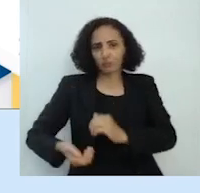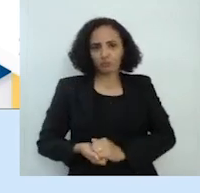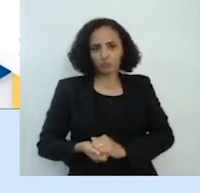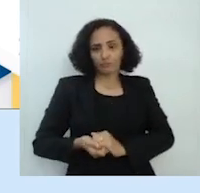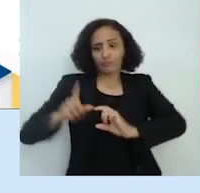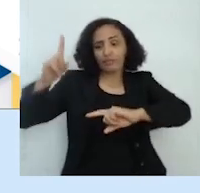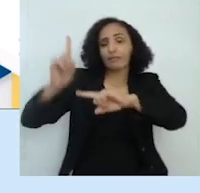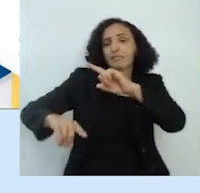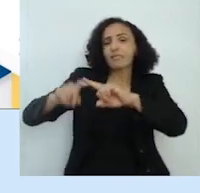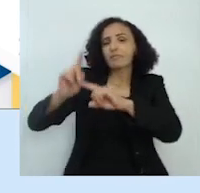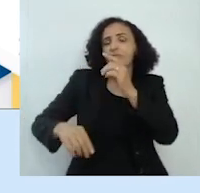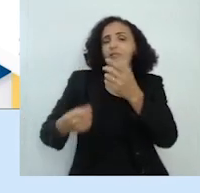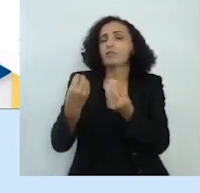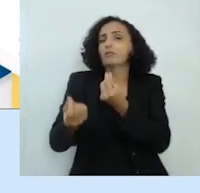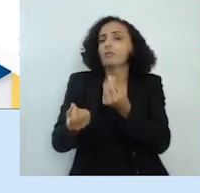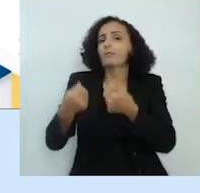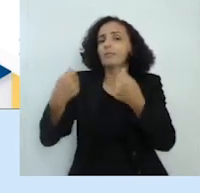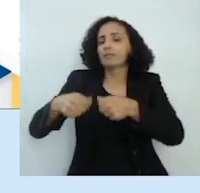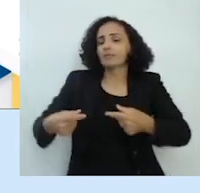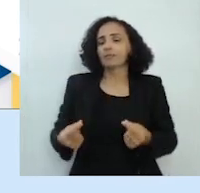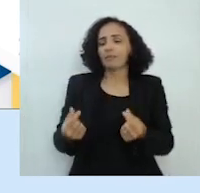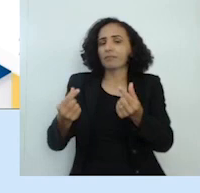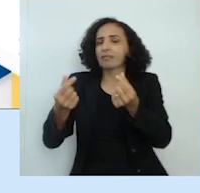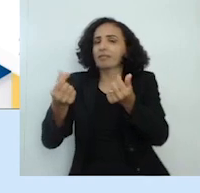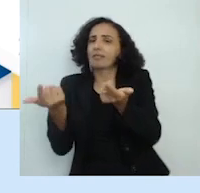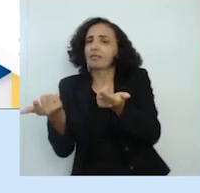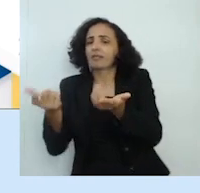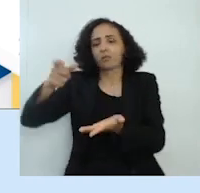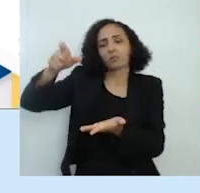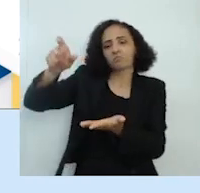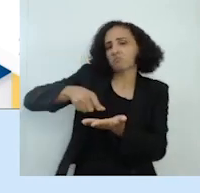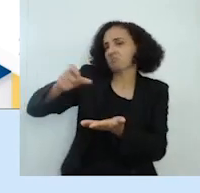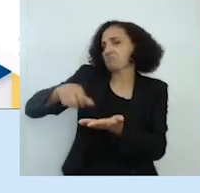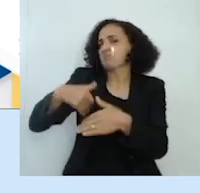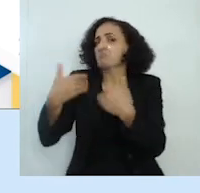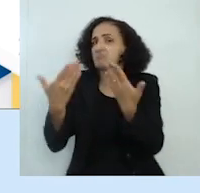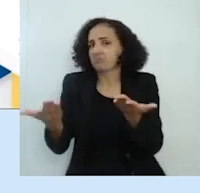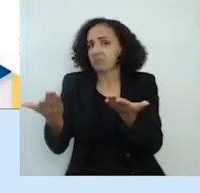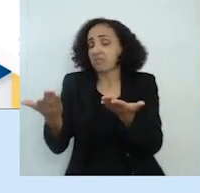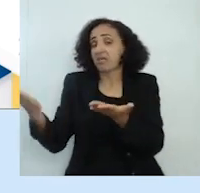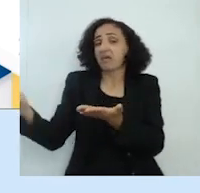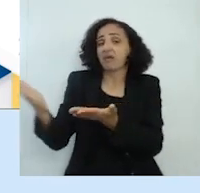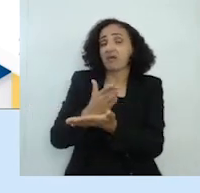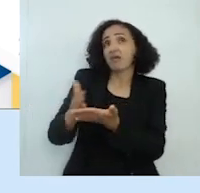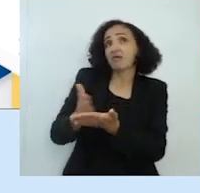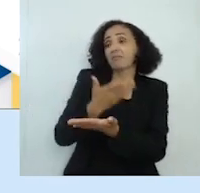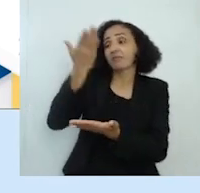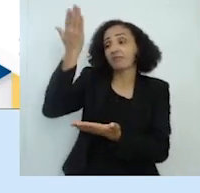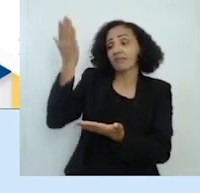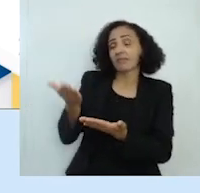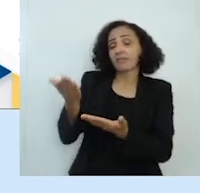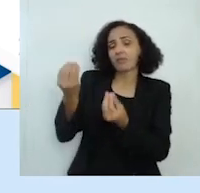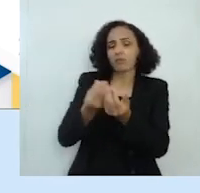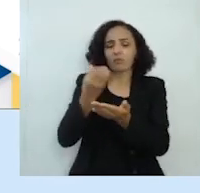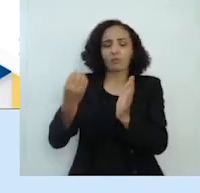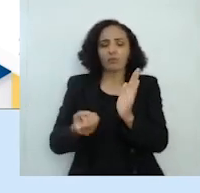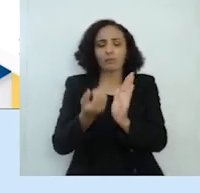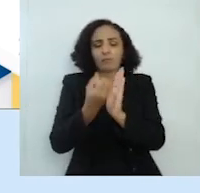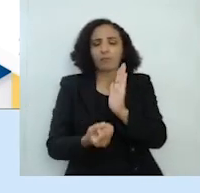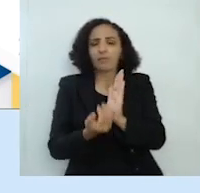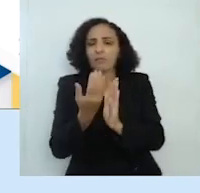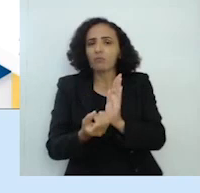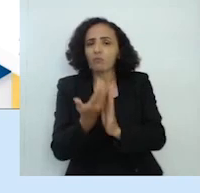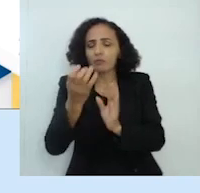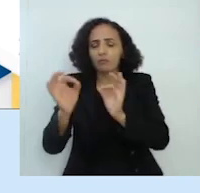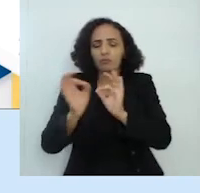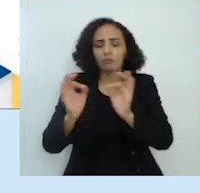do capital, do money, dinheiro, para poder começar. Alguém foi empreendedor, fez o caderno, passou pelas